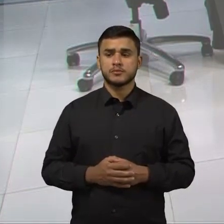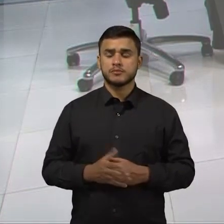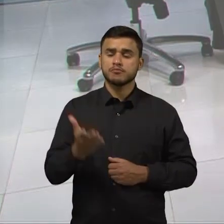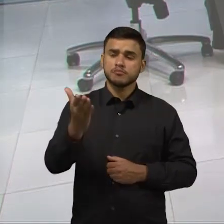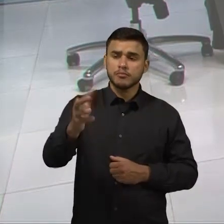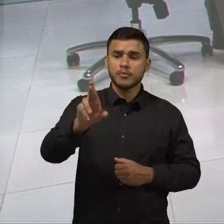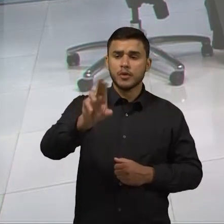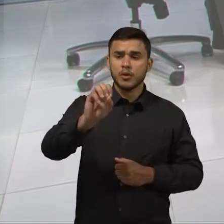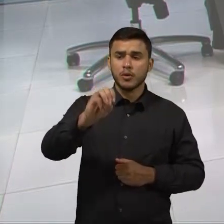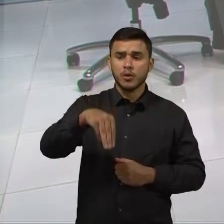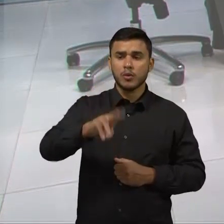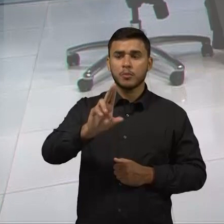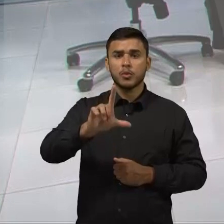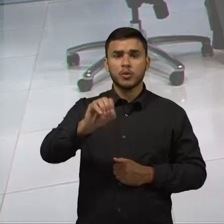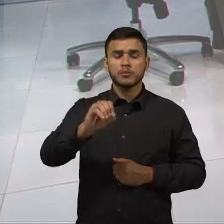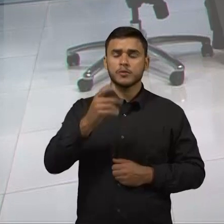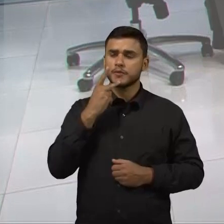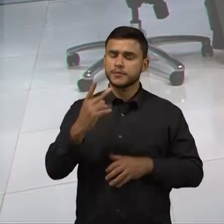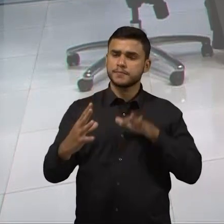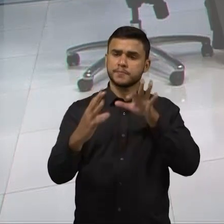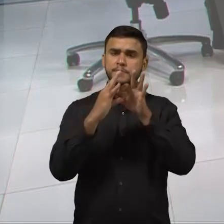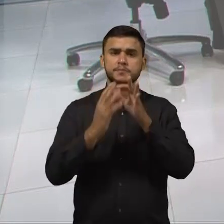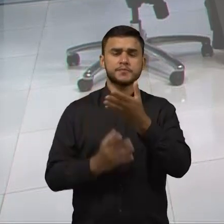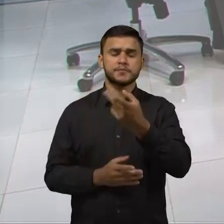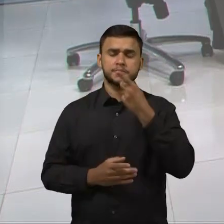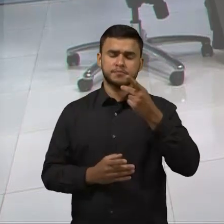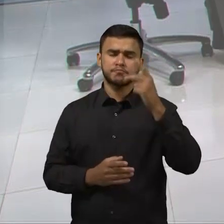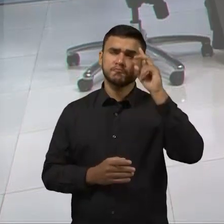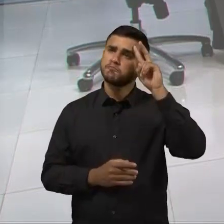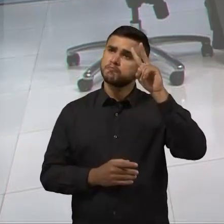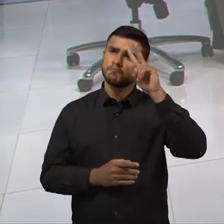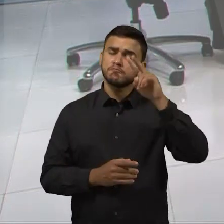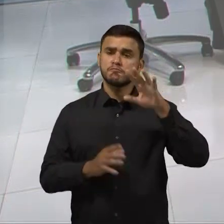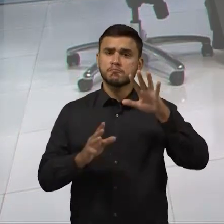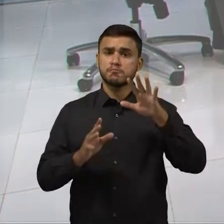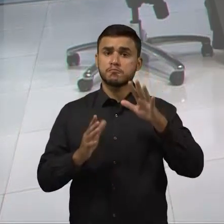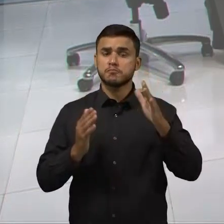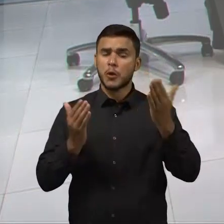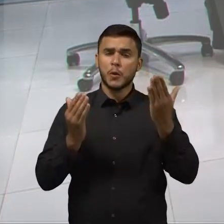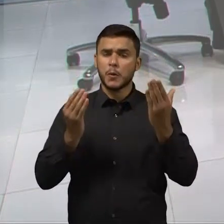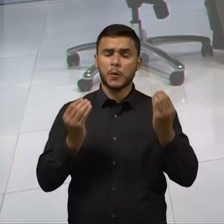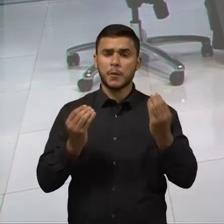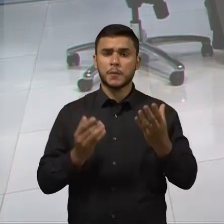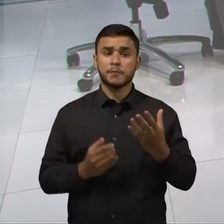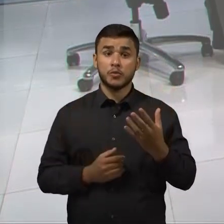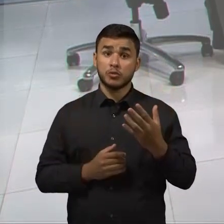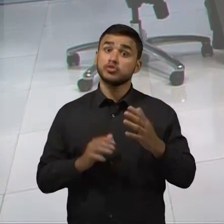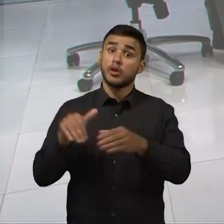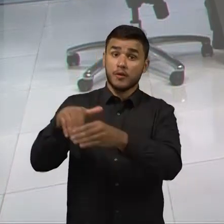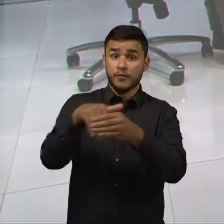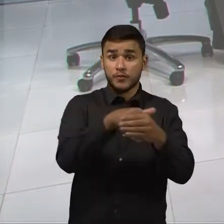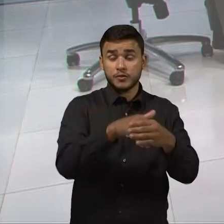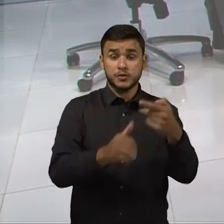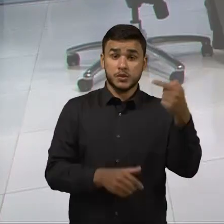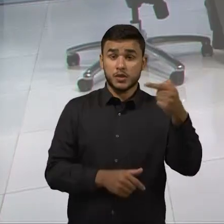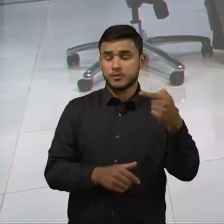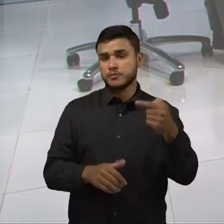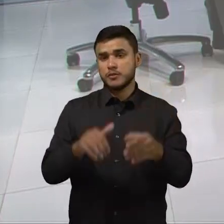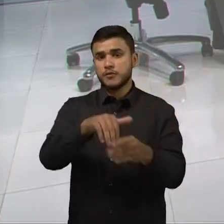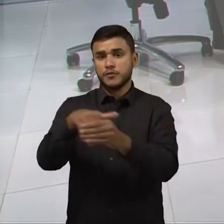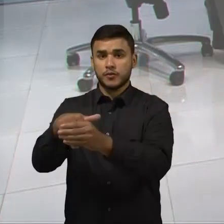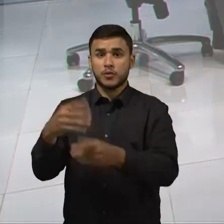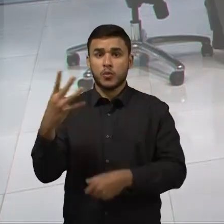fez aqui uma projeção de que já se sabe. O resultado de 7-4 ocorrido...